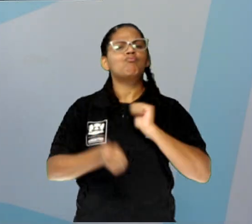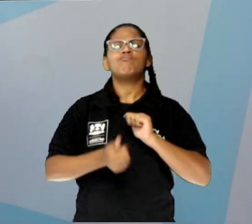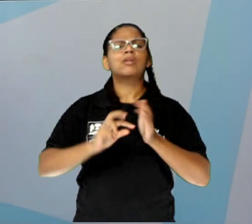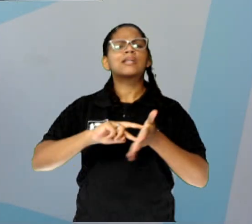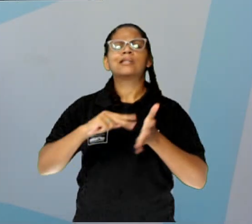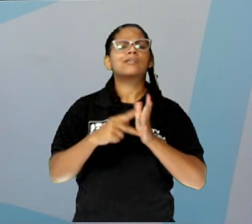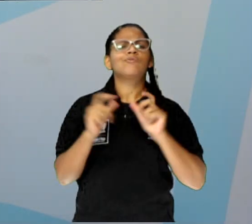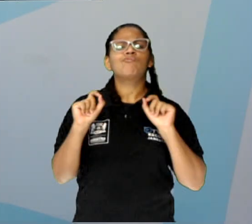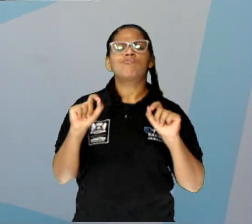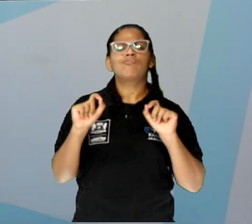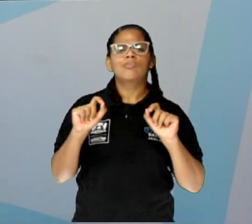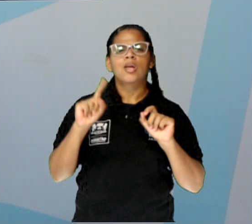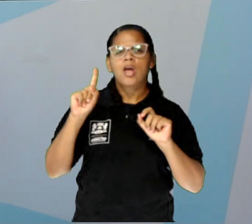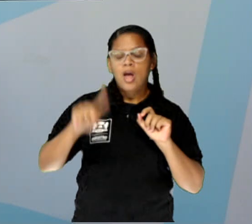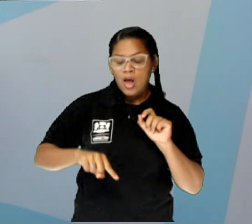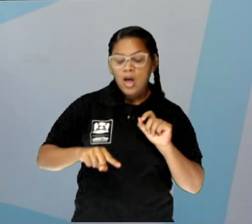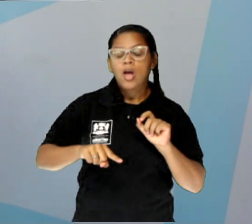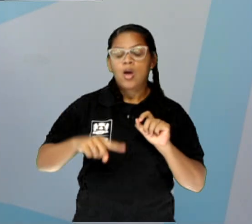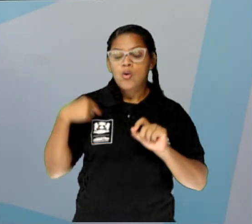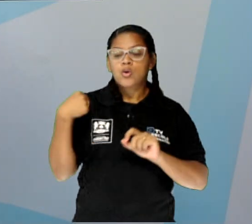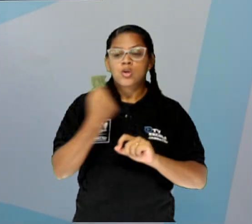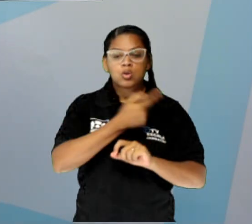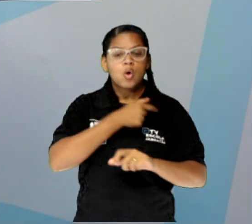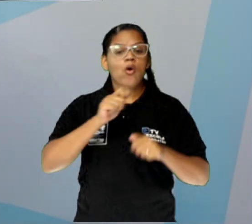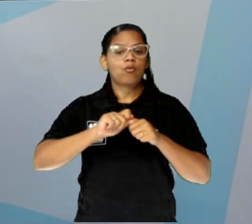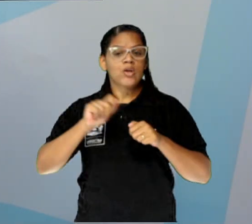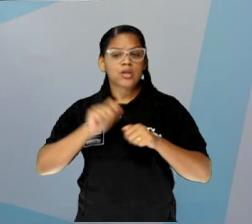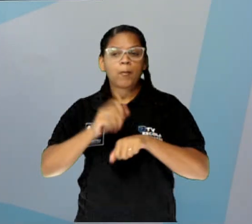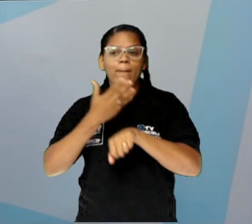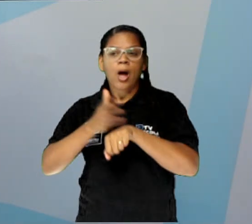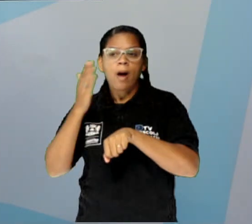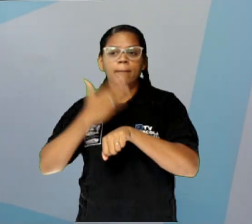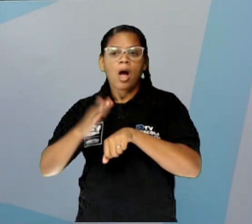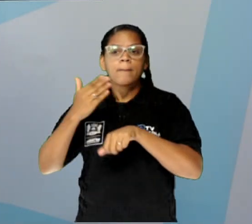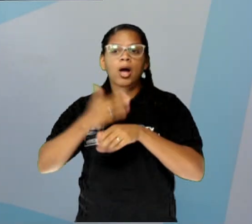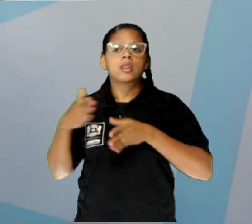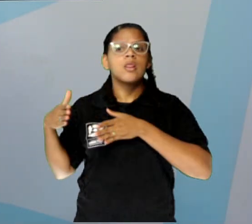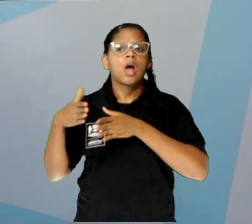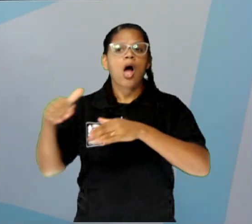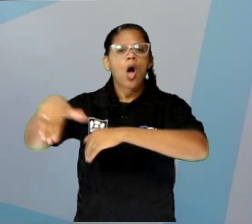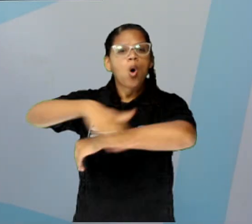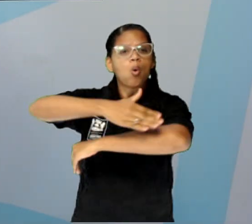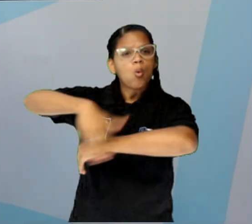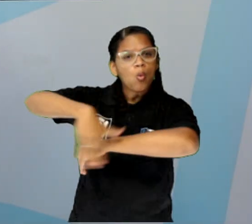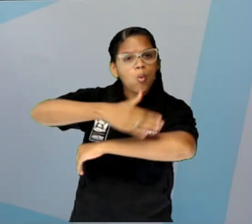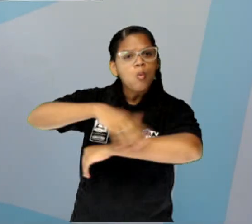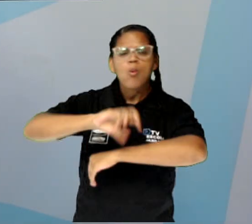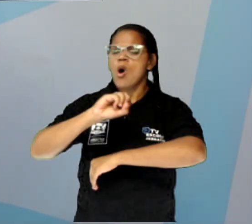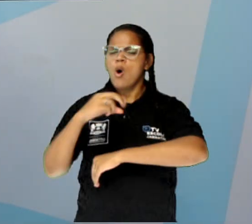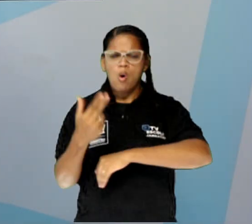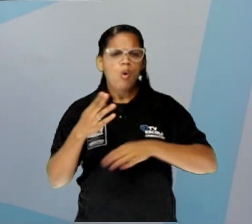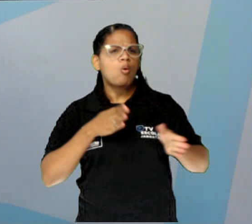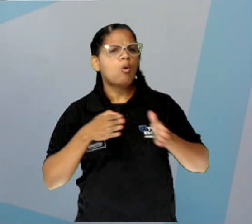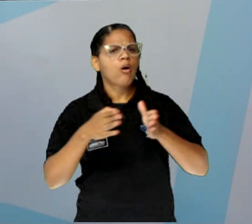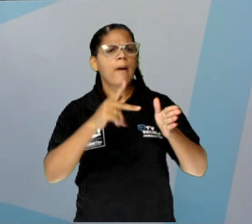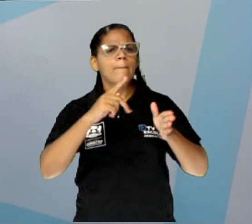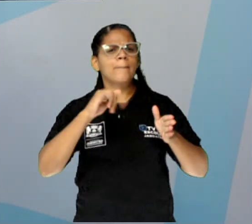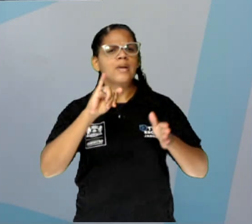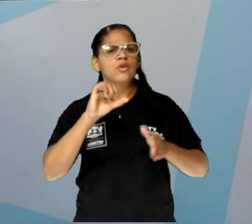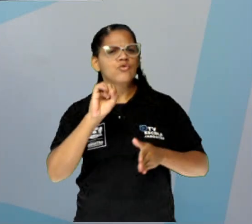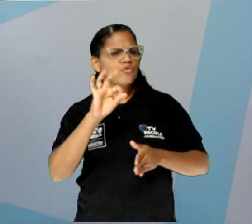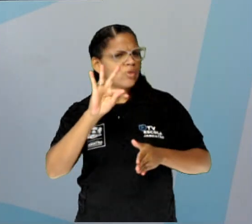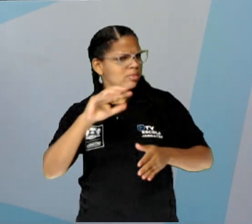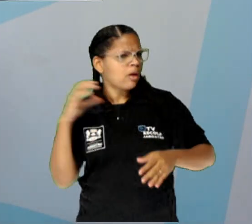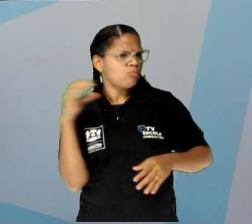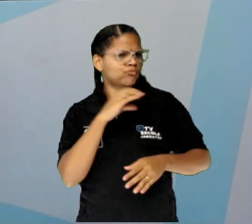atletismo? Atletismo é aquilo que a gente faz na rua, aquela corrida. Ou a gente pode estar fazendo na pista, na velocidade,